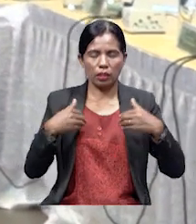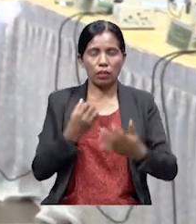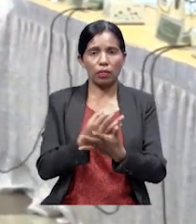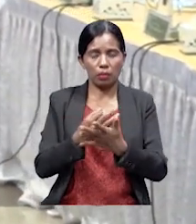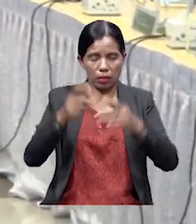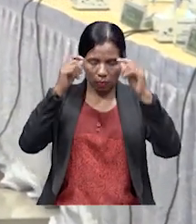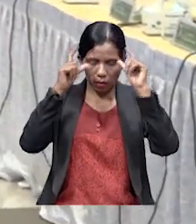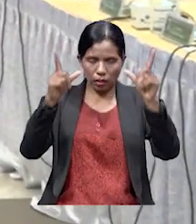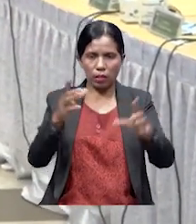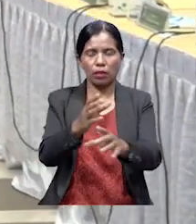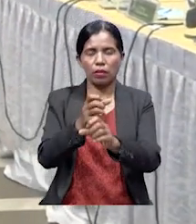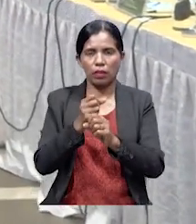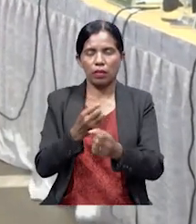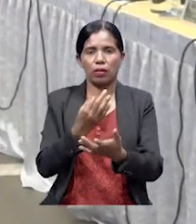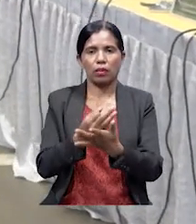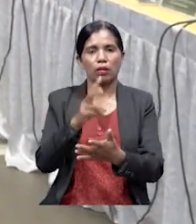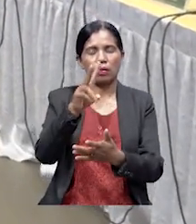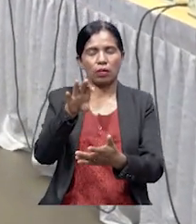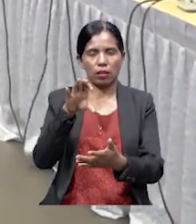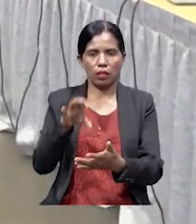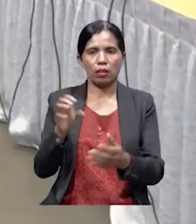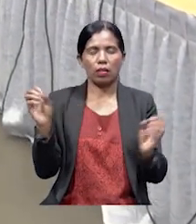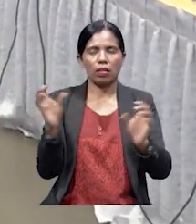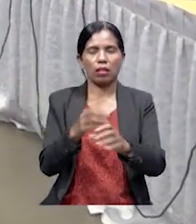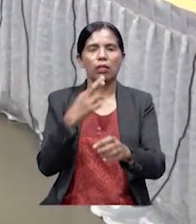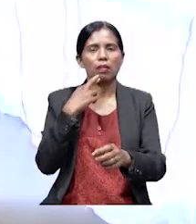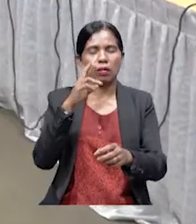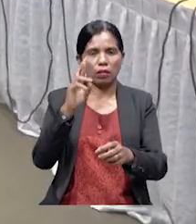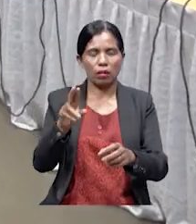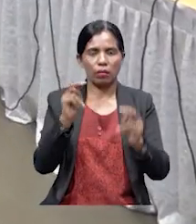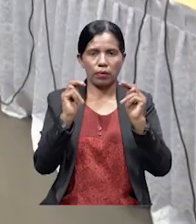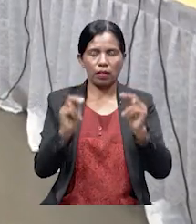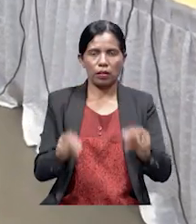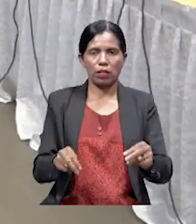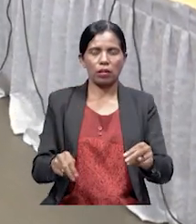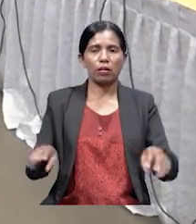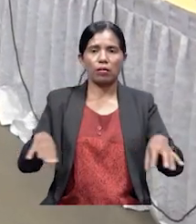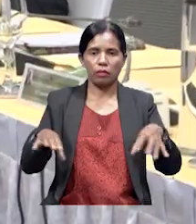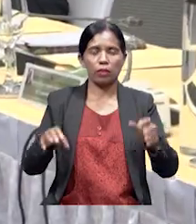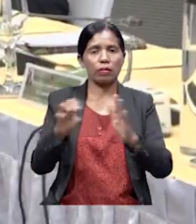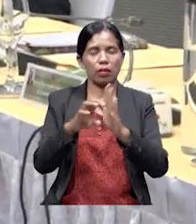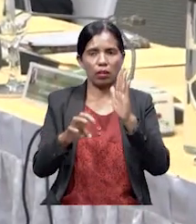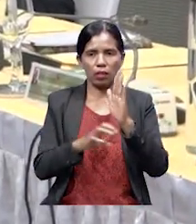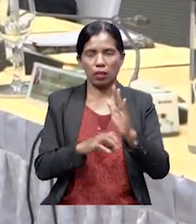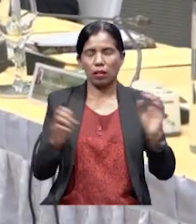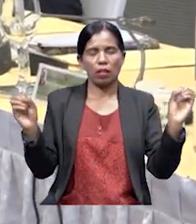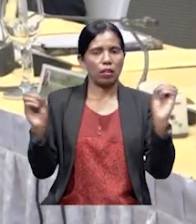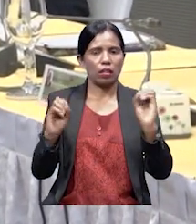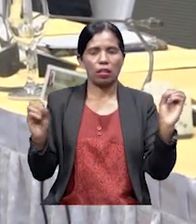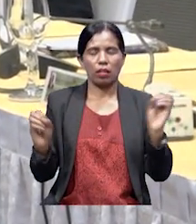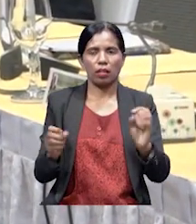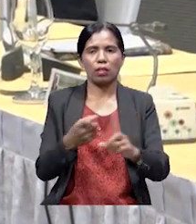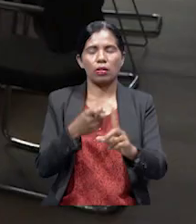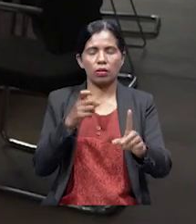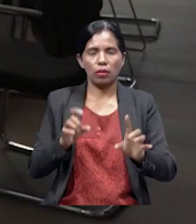tinan recolhe de tokon atusrua, la consegue atu responde ba necessidade máquina estado, no nem categoria ida husi